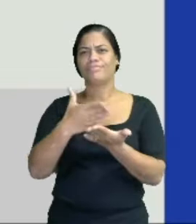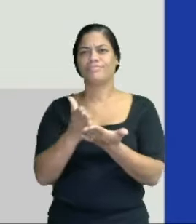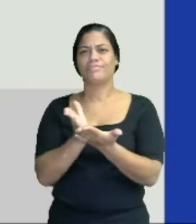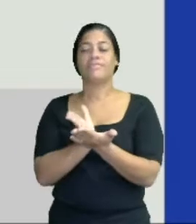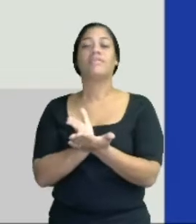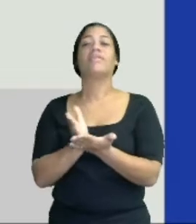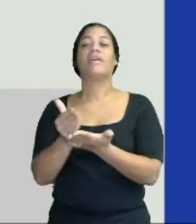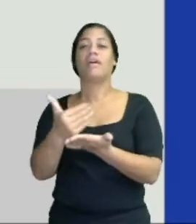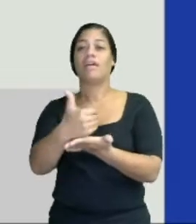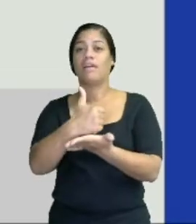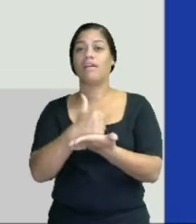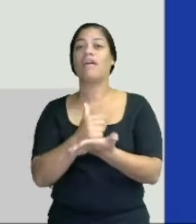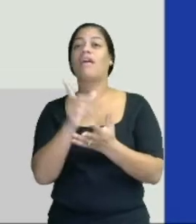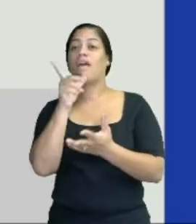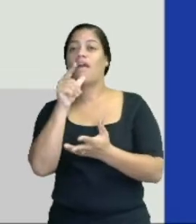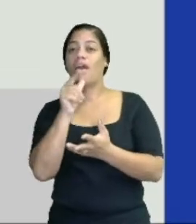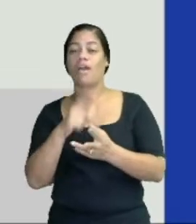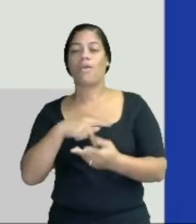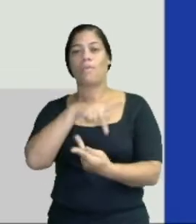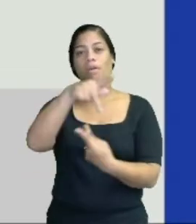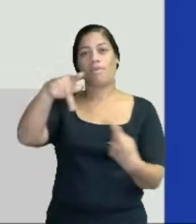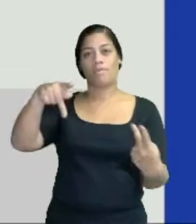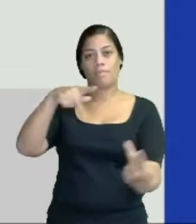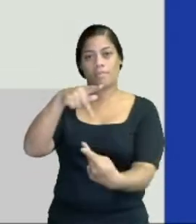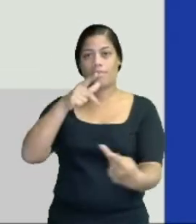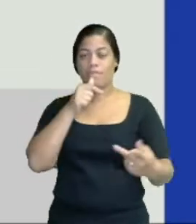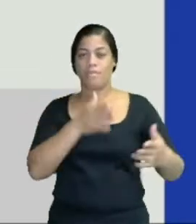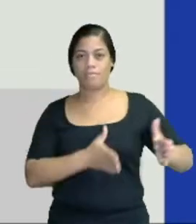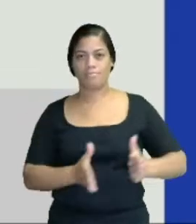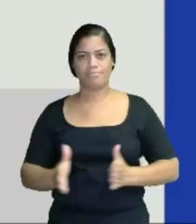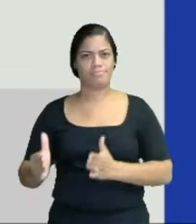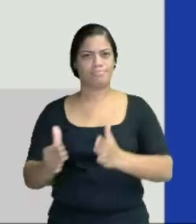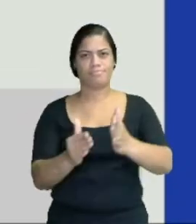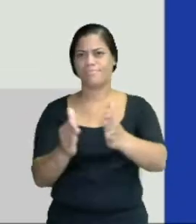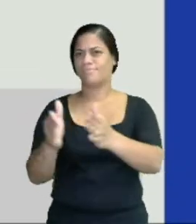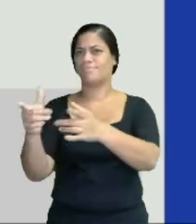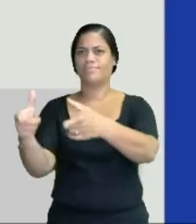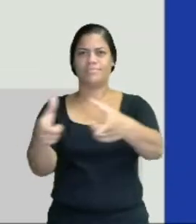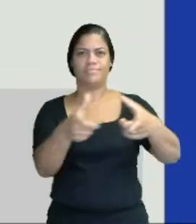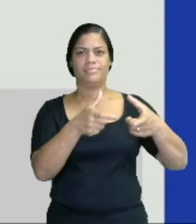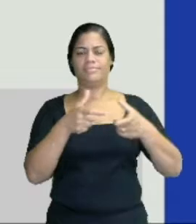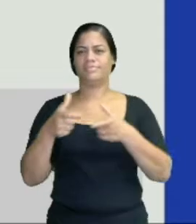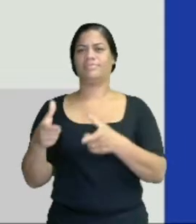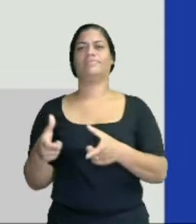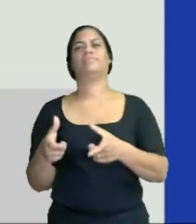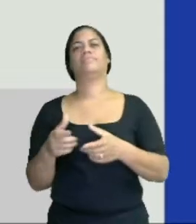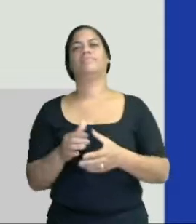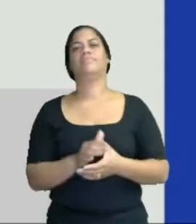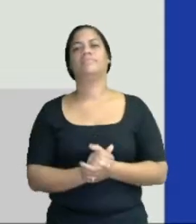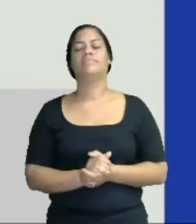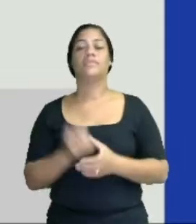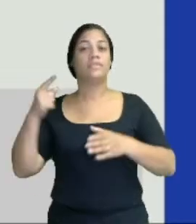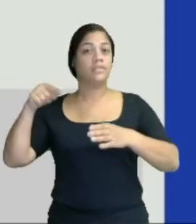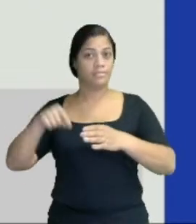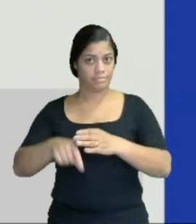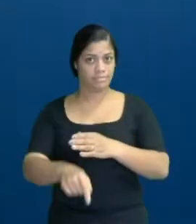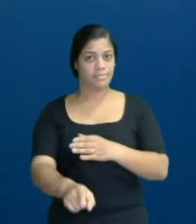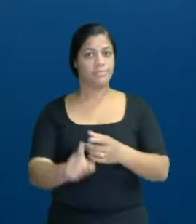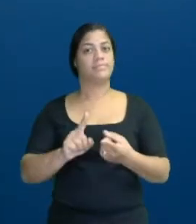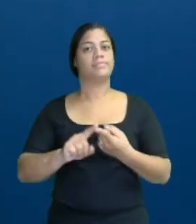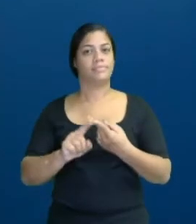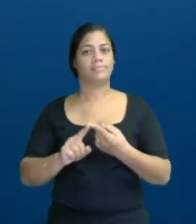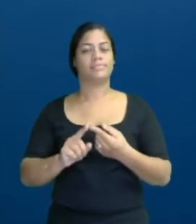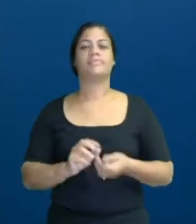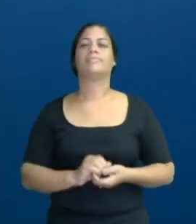do planeta, seja nos rios, mares, oceanos, lagos, geleiras, água do subsolo.